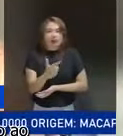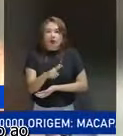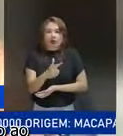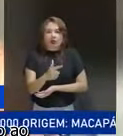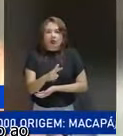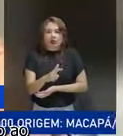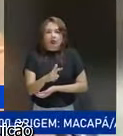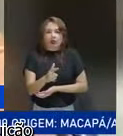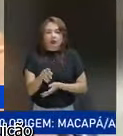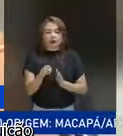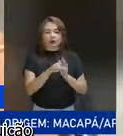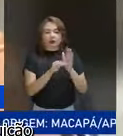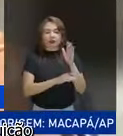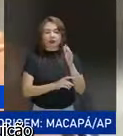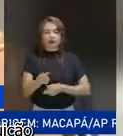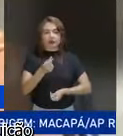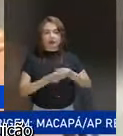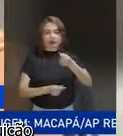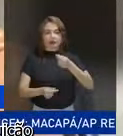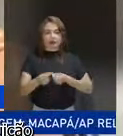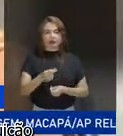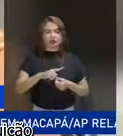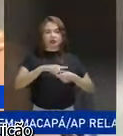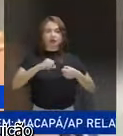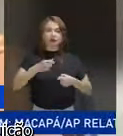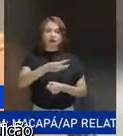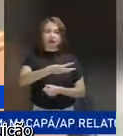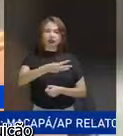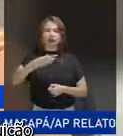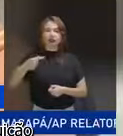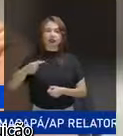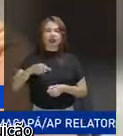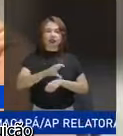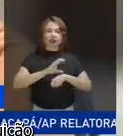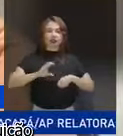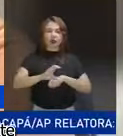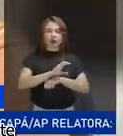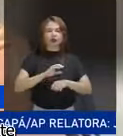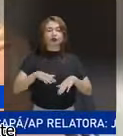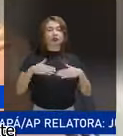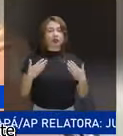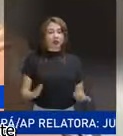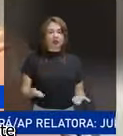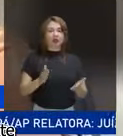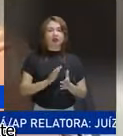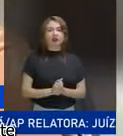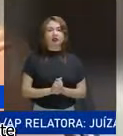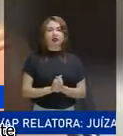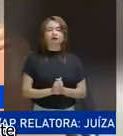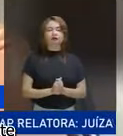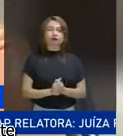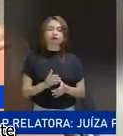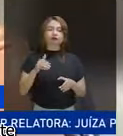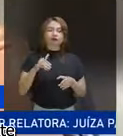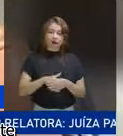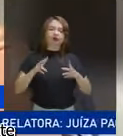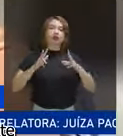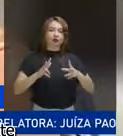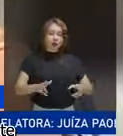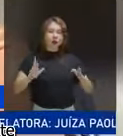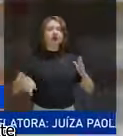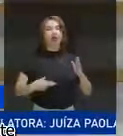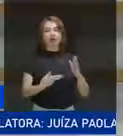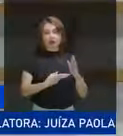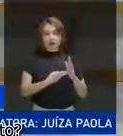da economicidade à luz do 37 da Constituição Federal. Por tal razão, eu então acompanho inteiramente a